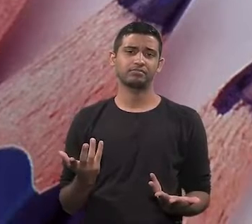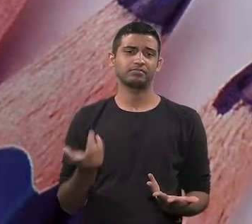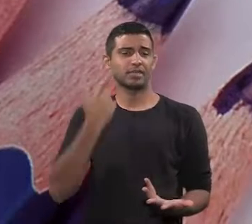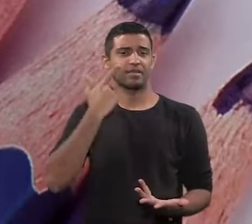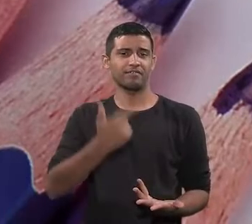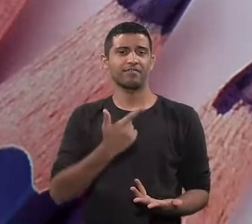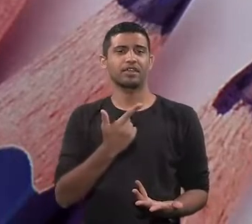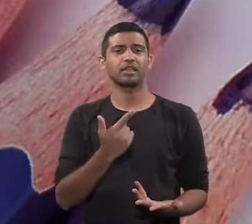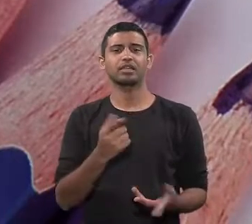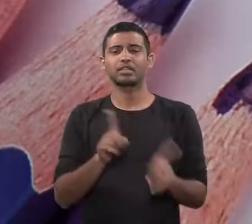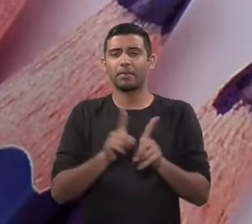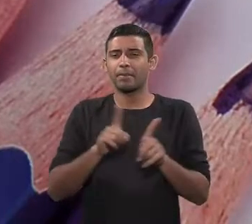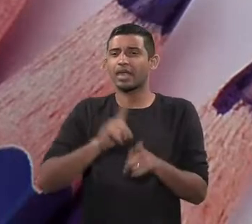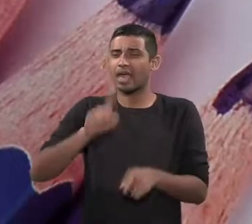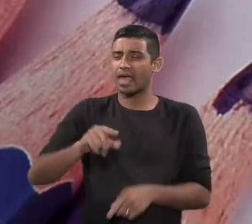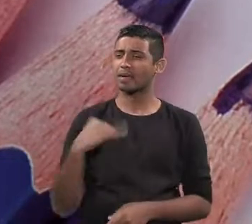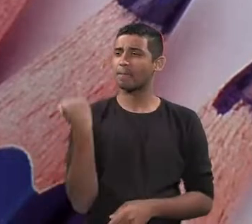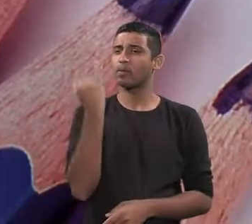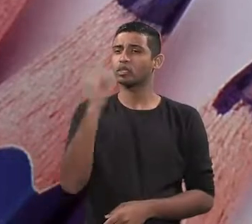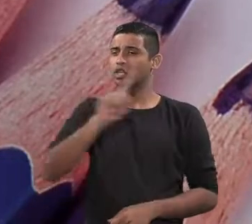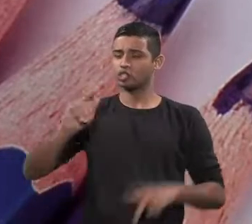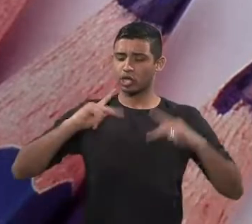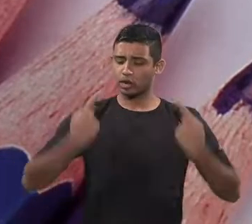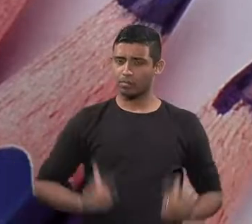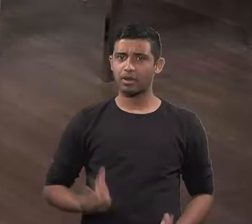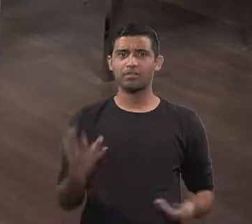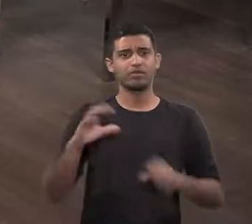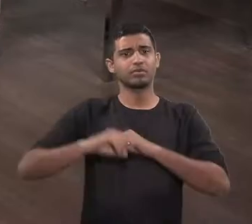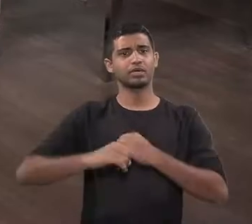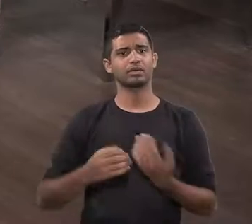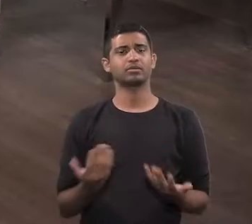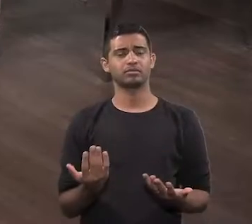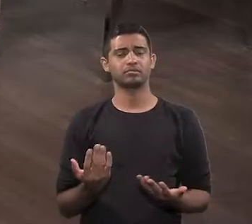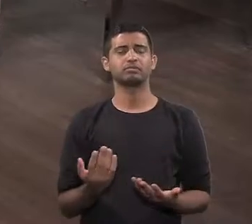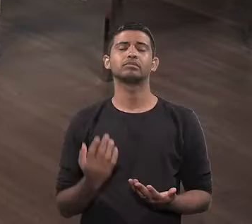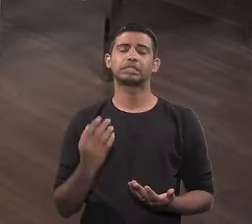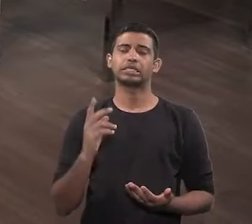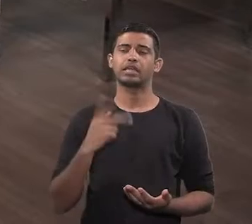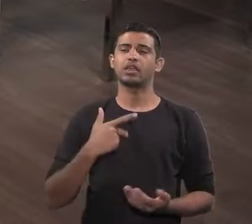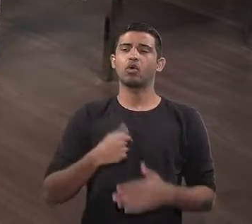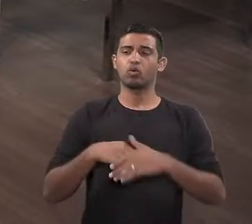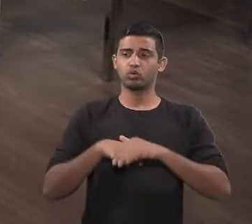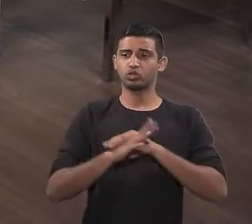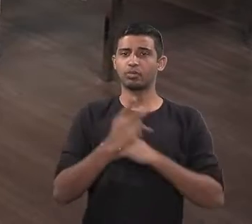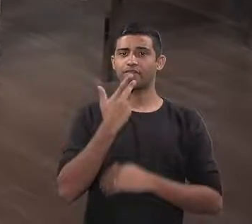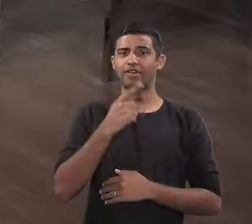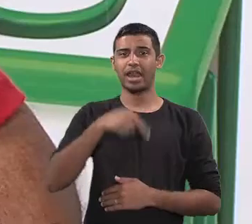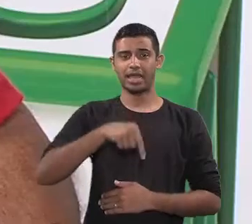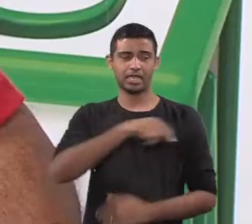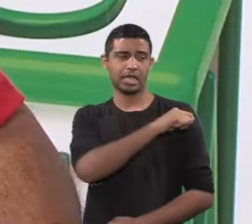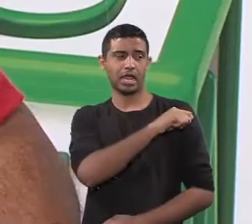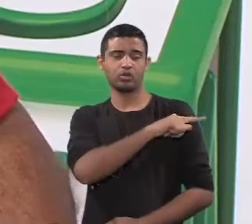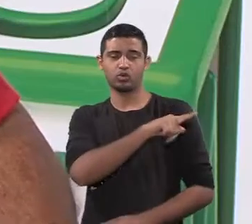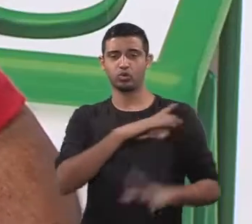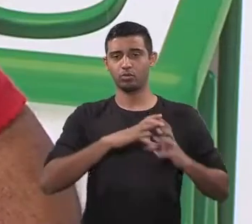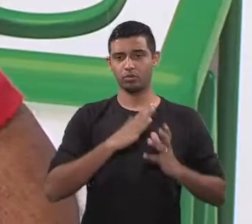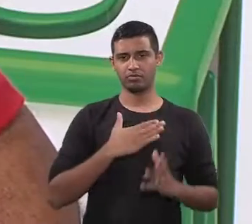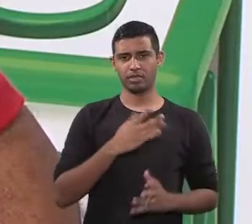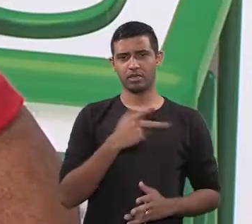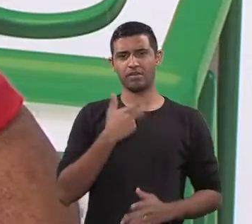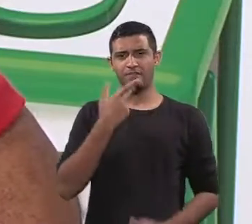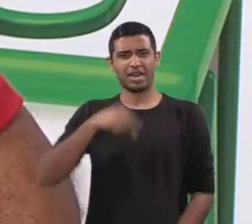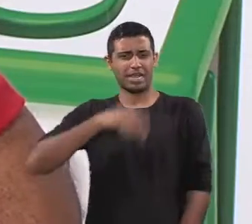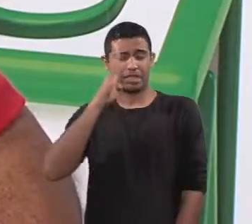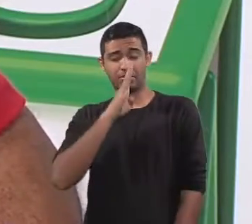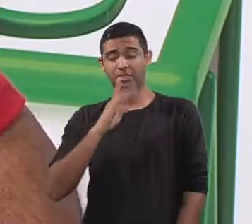e fundamental na formação do ser humano. Eu costumo comentar com os meus alunos que a gente, no Brasil, comete um erro assim, que eu acho